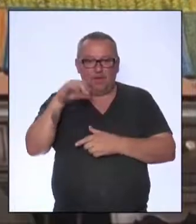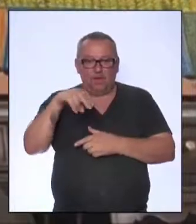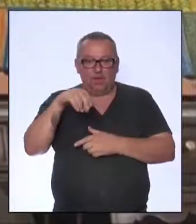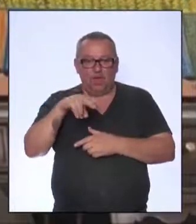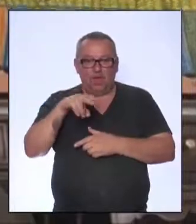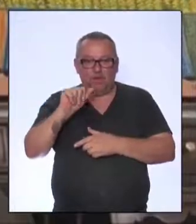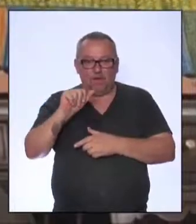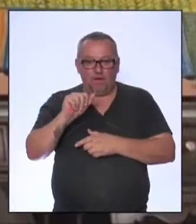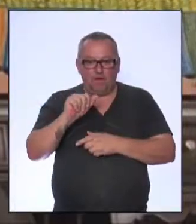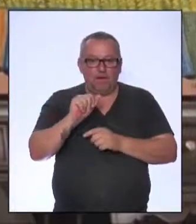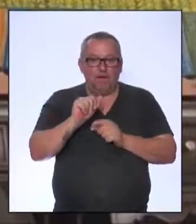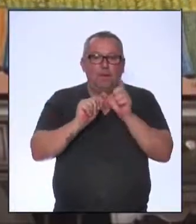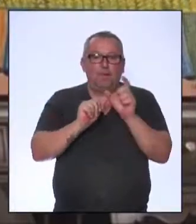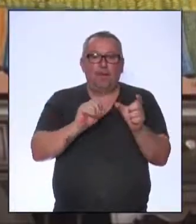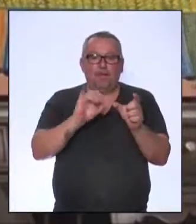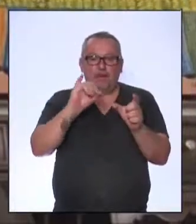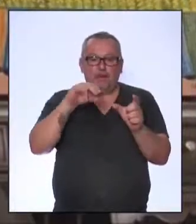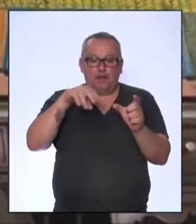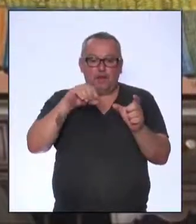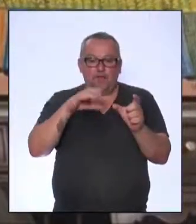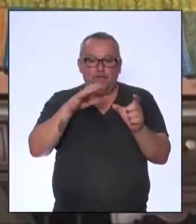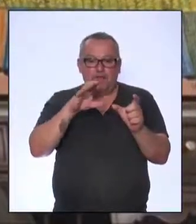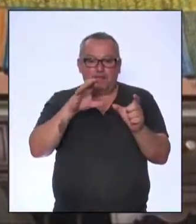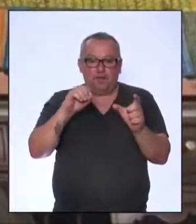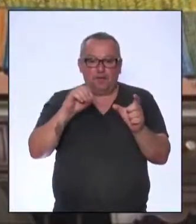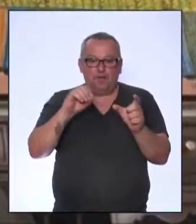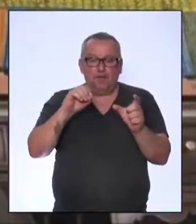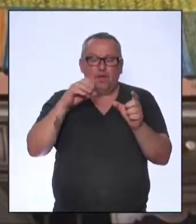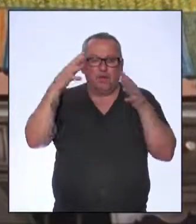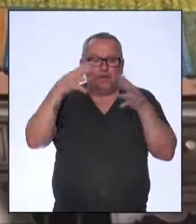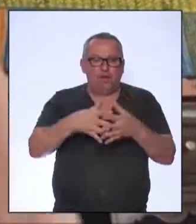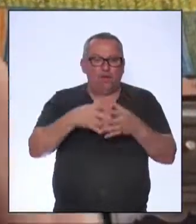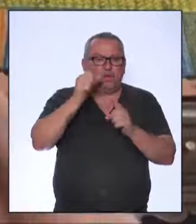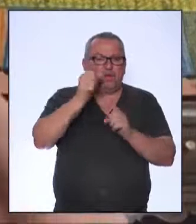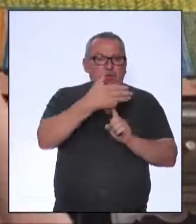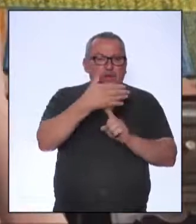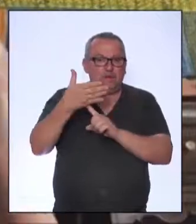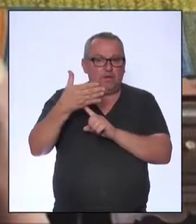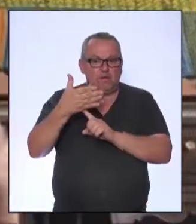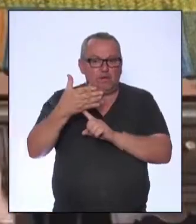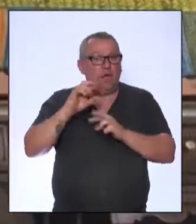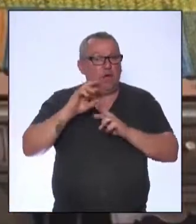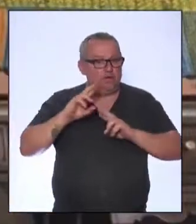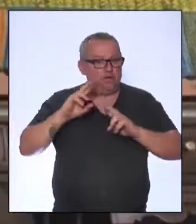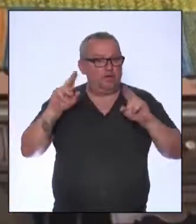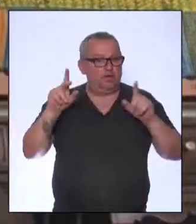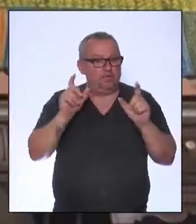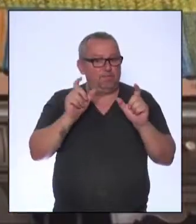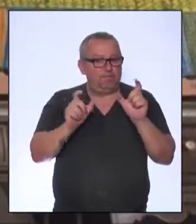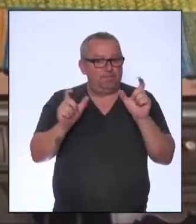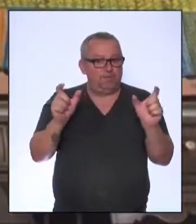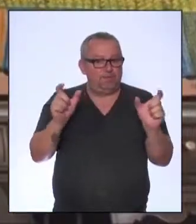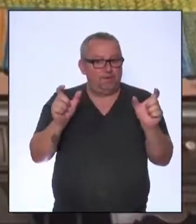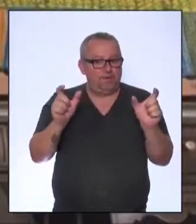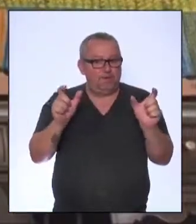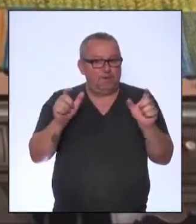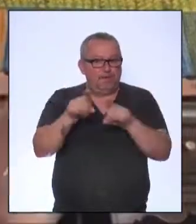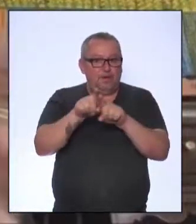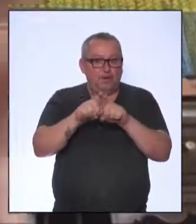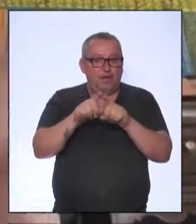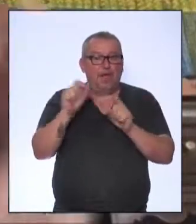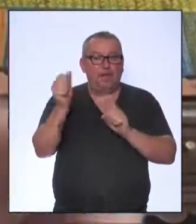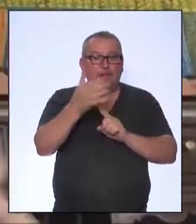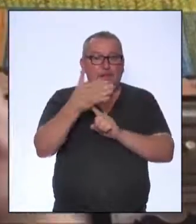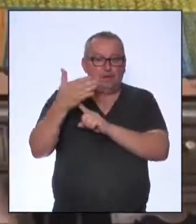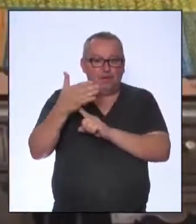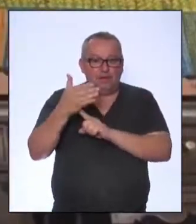a palavra inovação, às vezes, é confundida com tecnologia. São coisas diferentes. A tecnologia